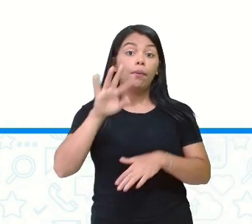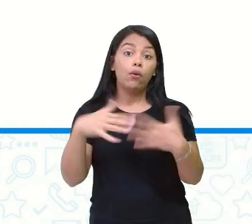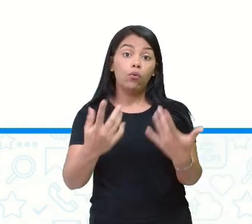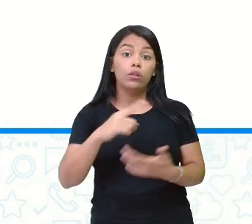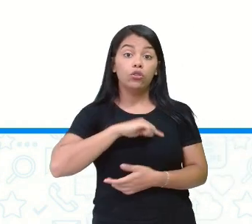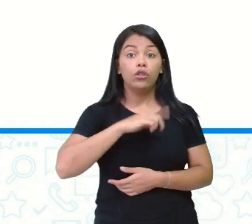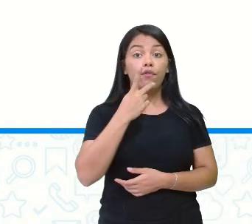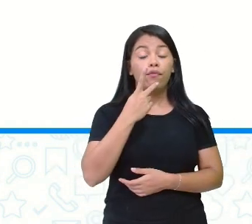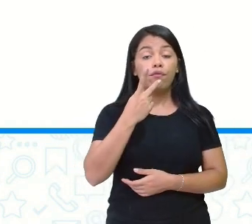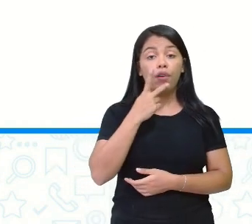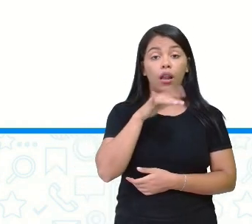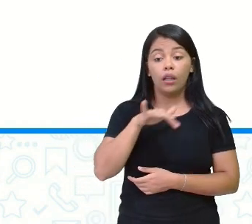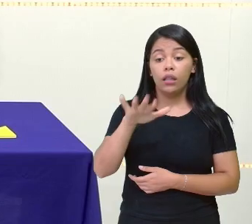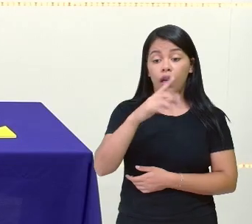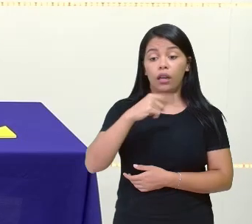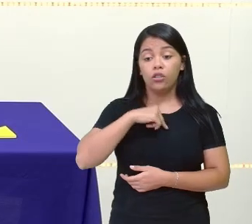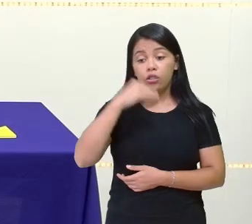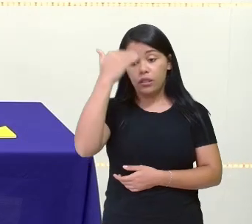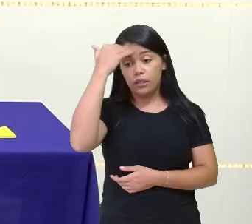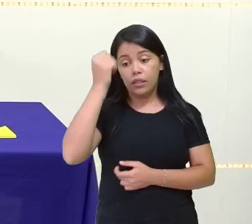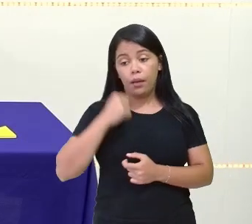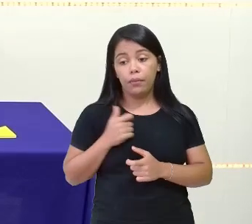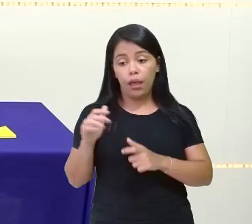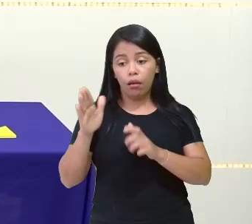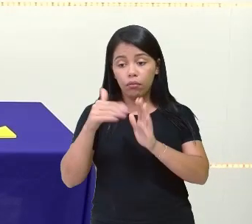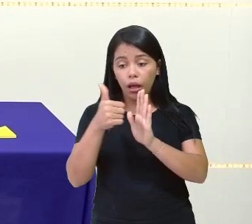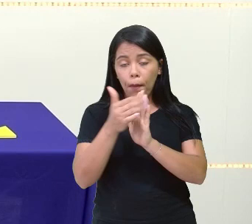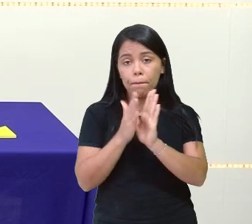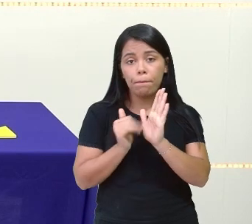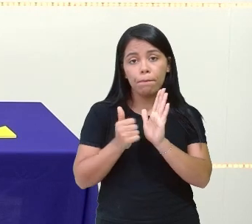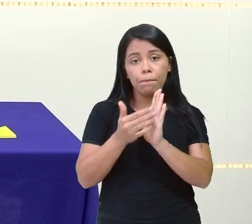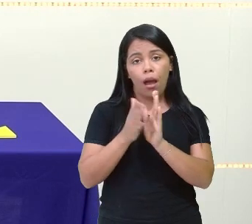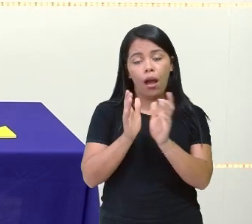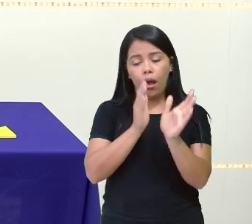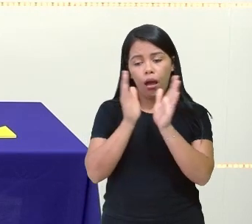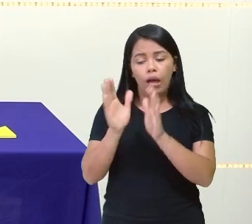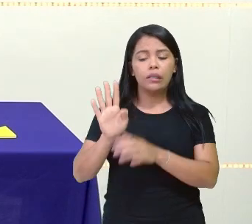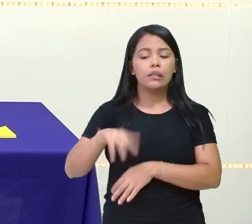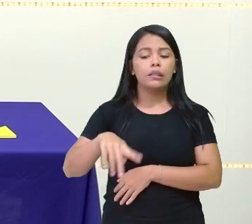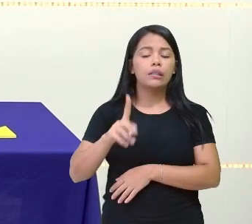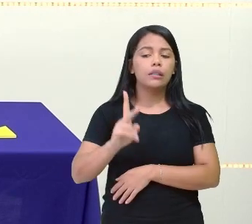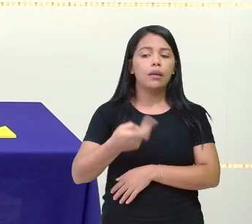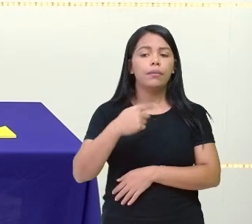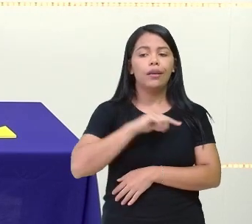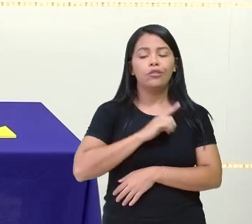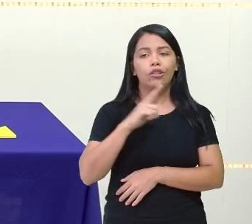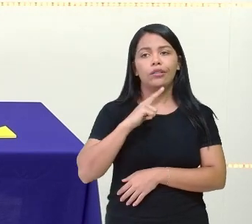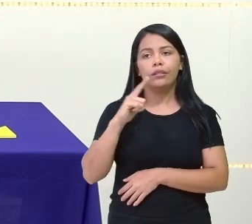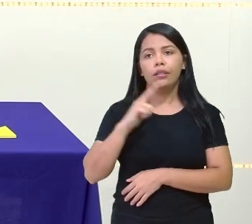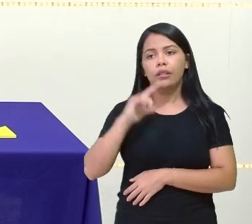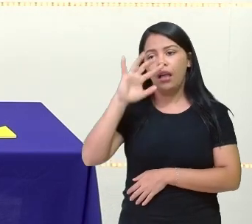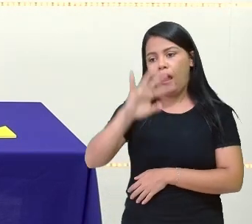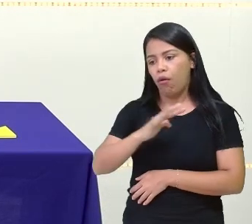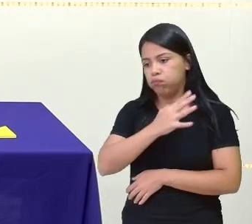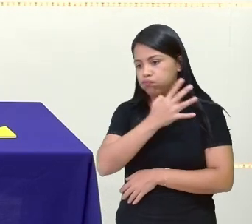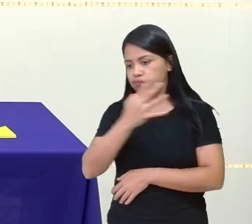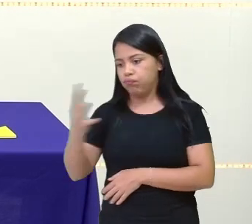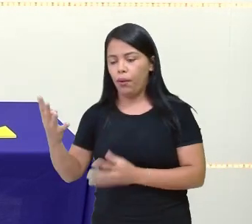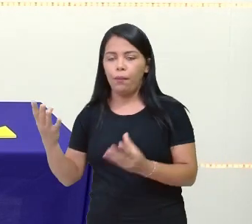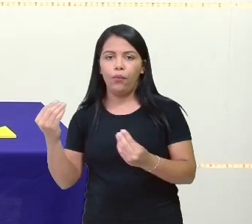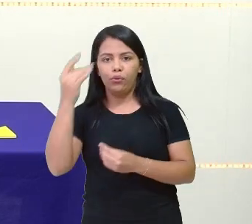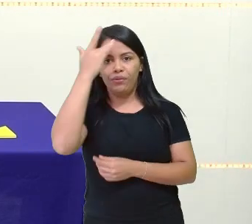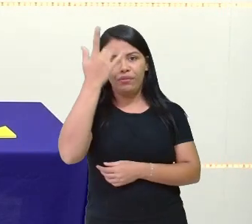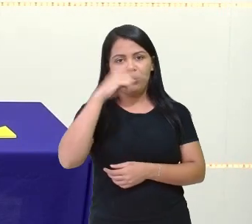da superfície que ela está ocupando. E sempre que a gente tem uma malha quadriculada, fica fácil